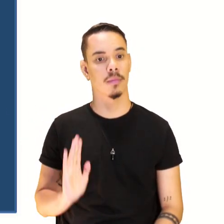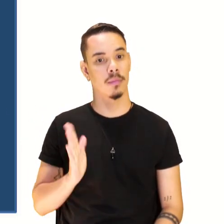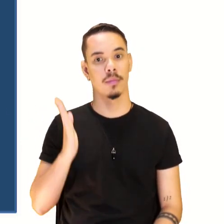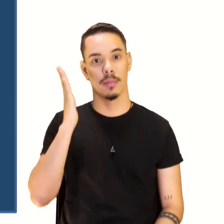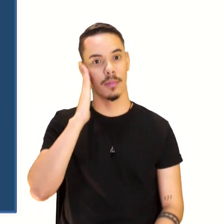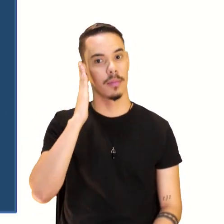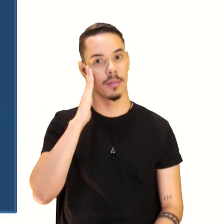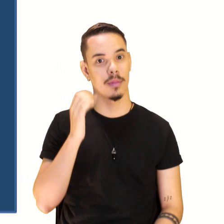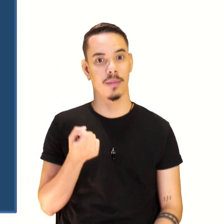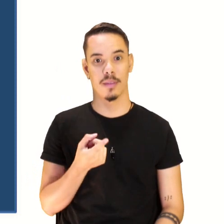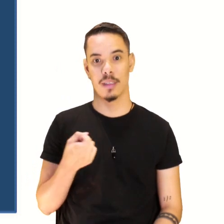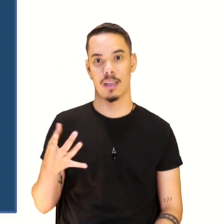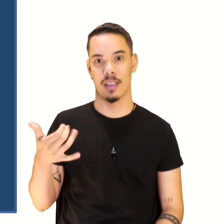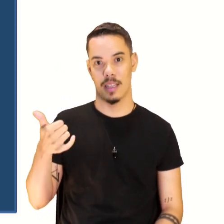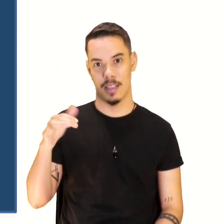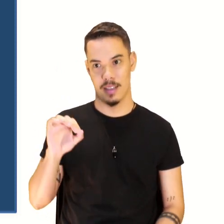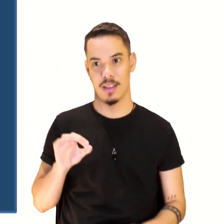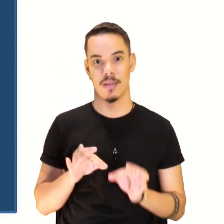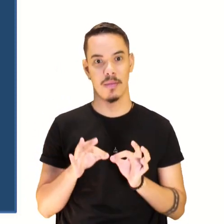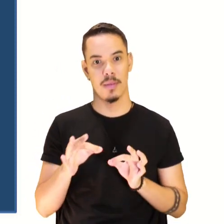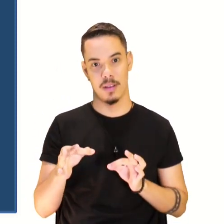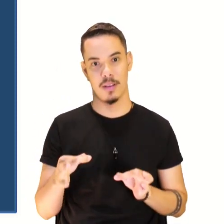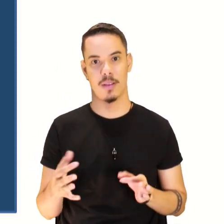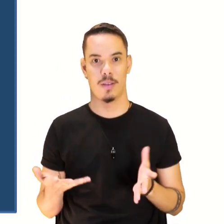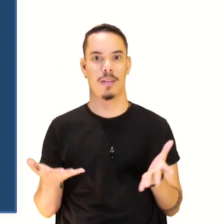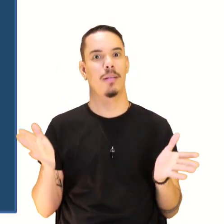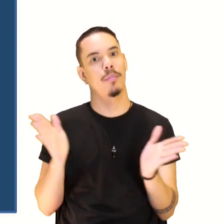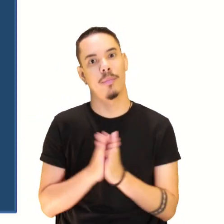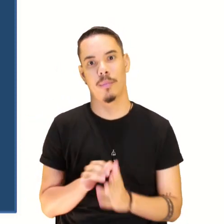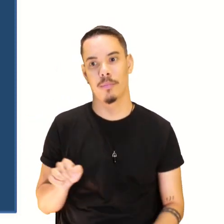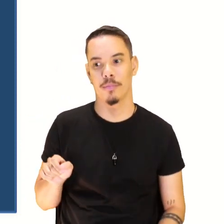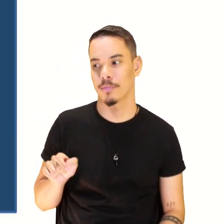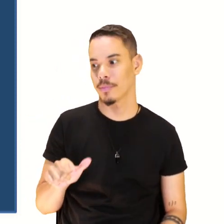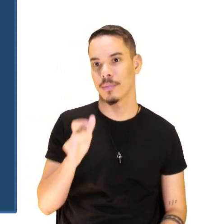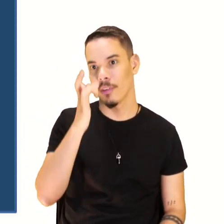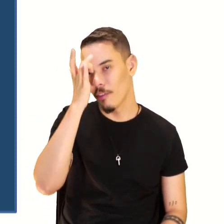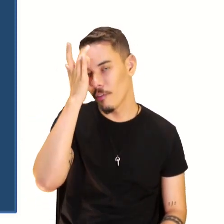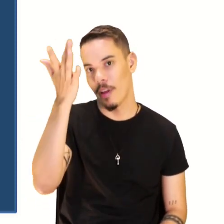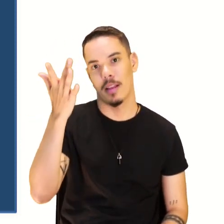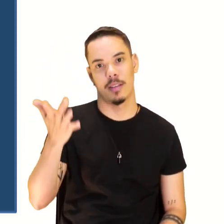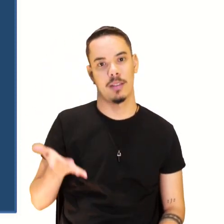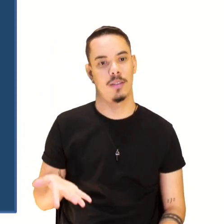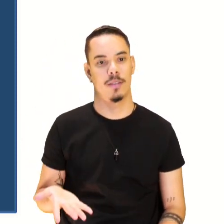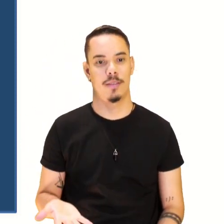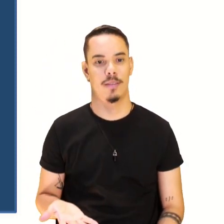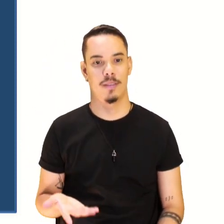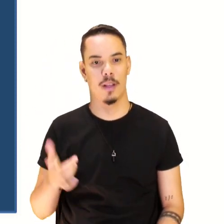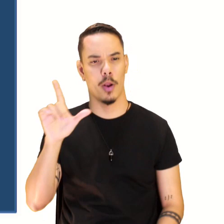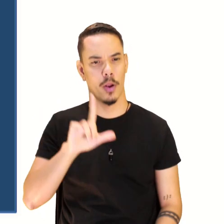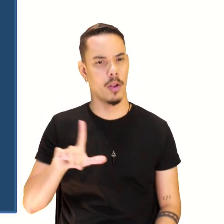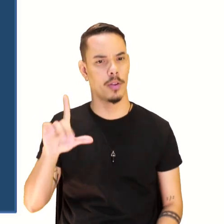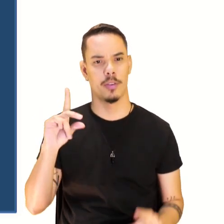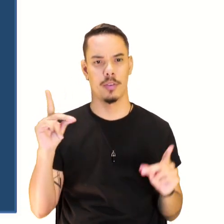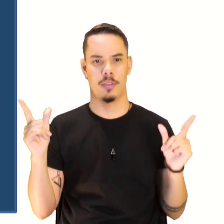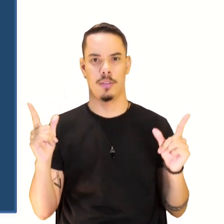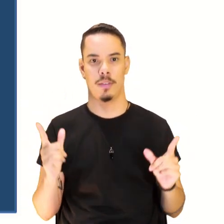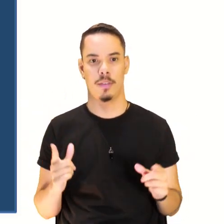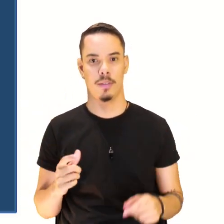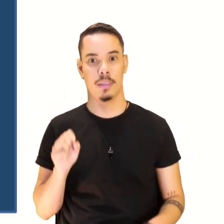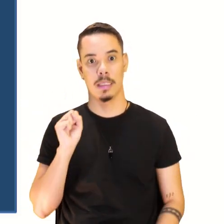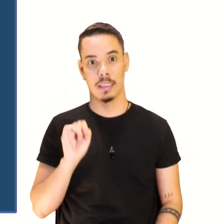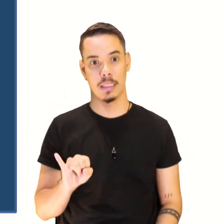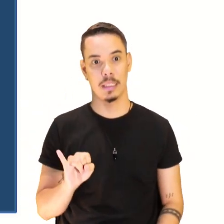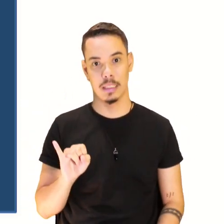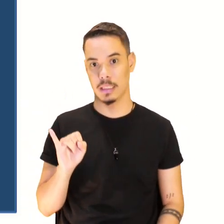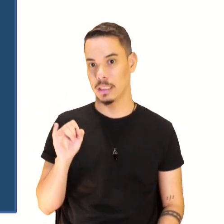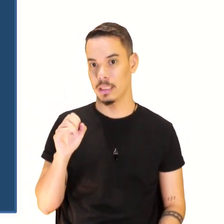né Essa daí é de brinde na bandeja é para ti essa se cinco